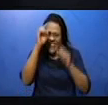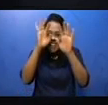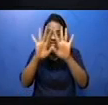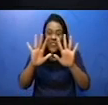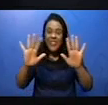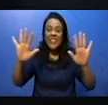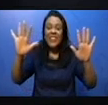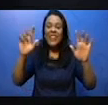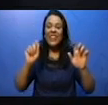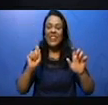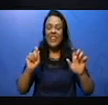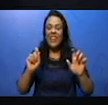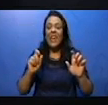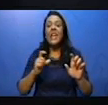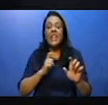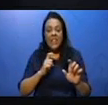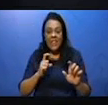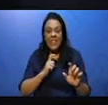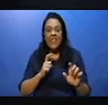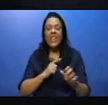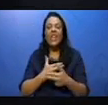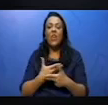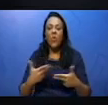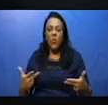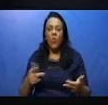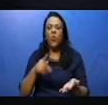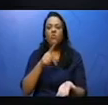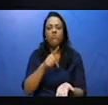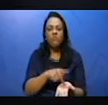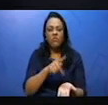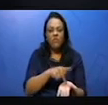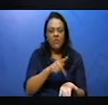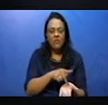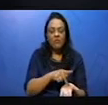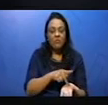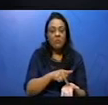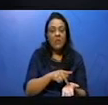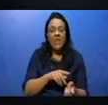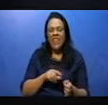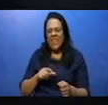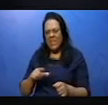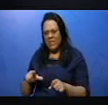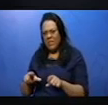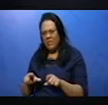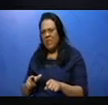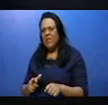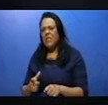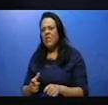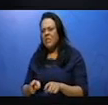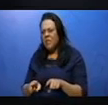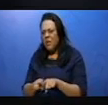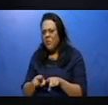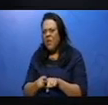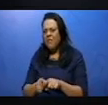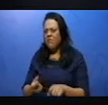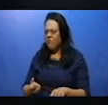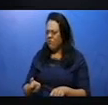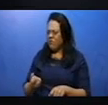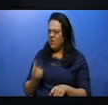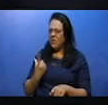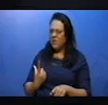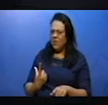a que contém elementos realistas e, ao mesmo tempo, algo estranho que pode ser explicado por